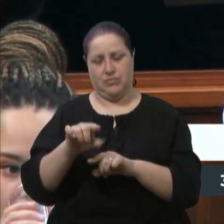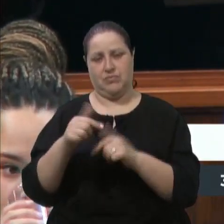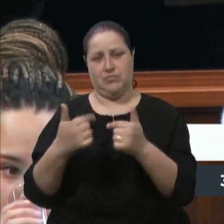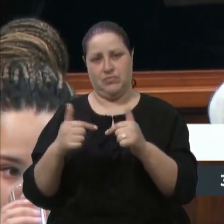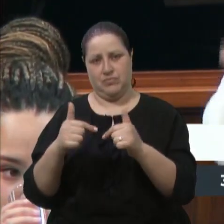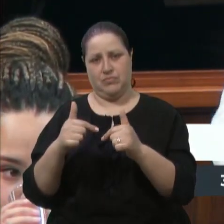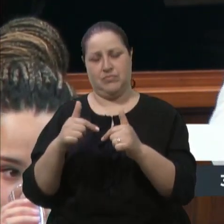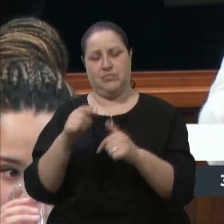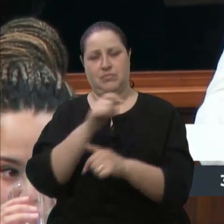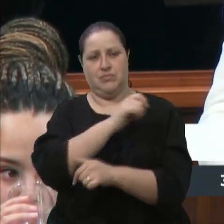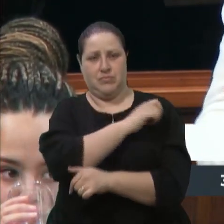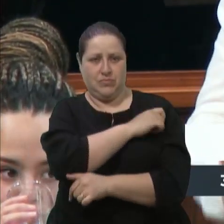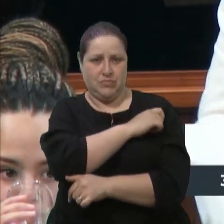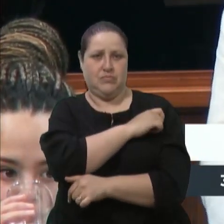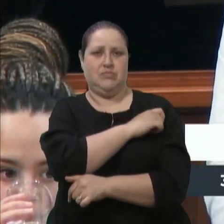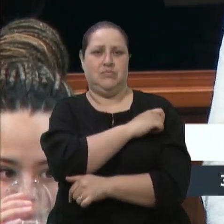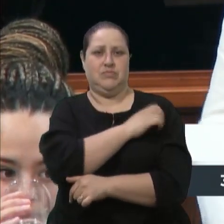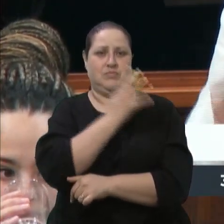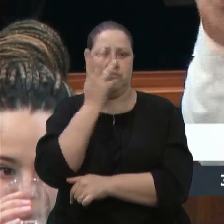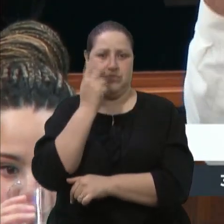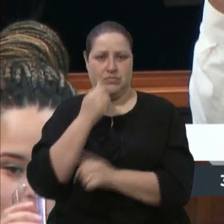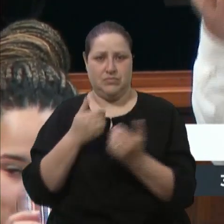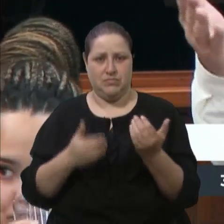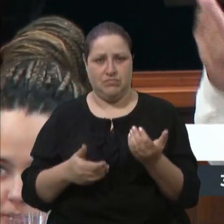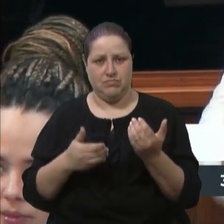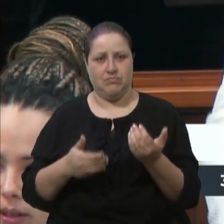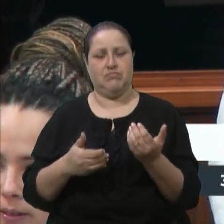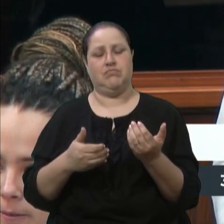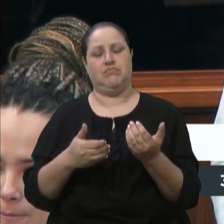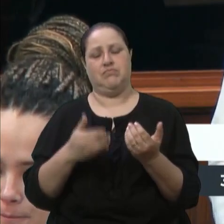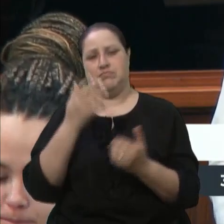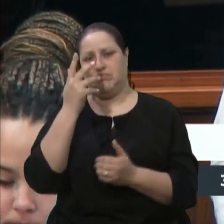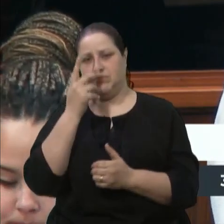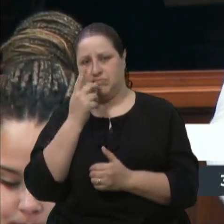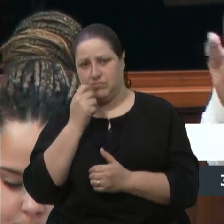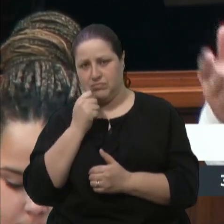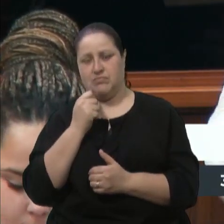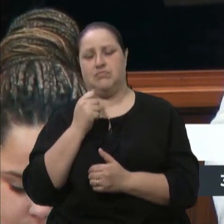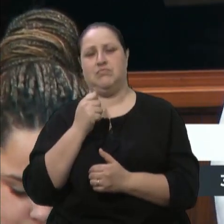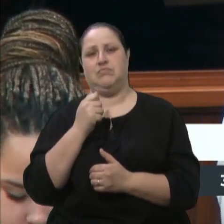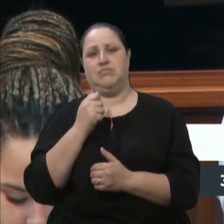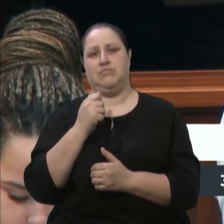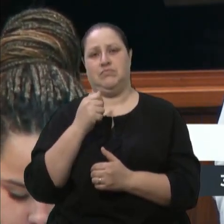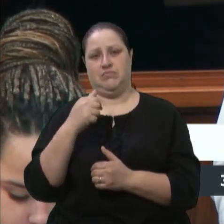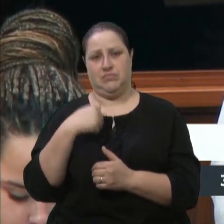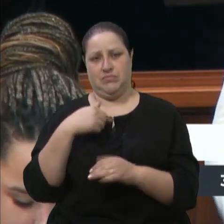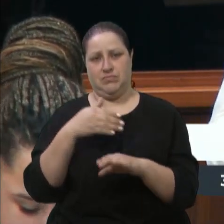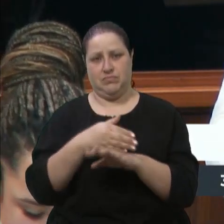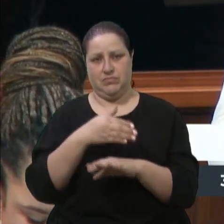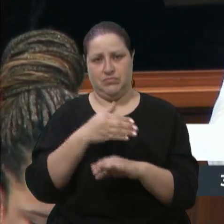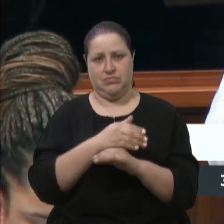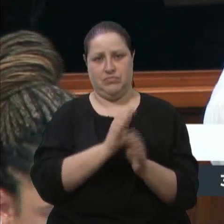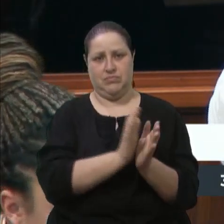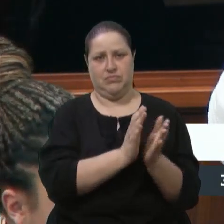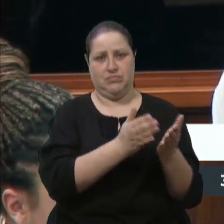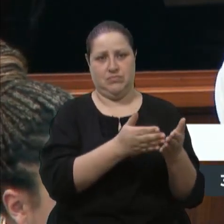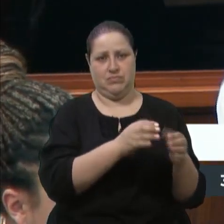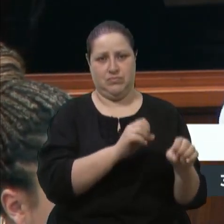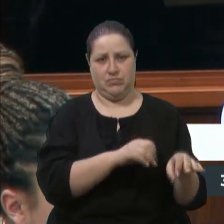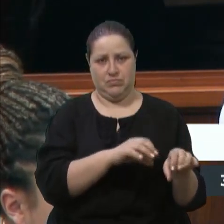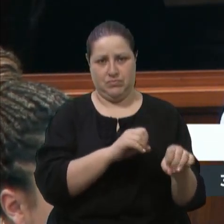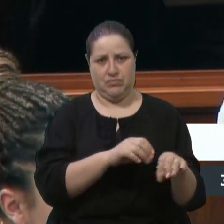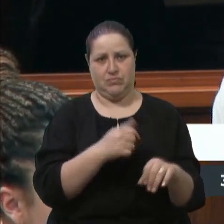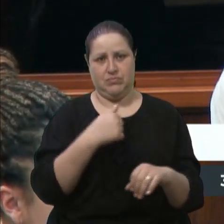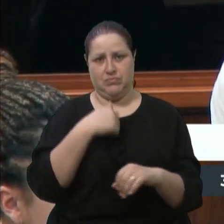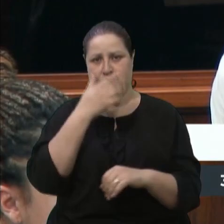trabalham com alunos, com estudantes, com bebês e crianças, vereador Bressan, que, como integrante da Comissão de Educação,